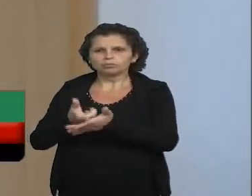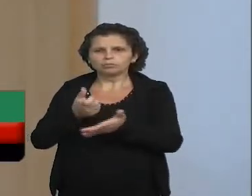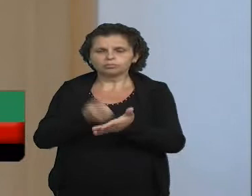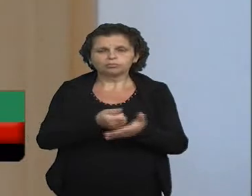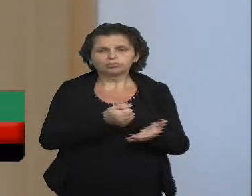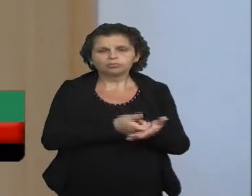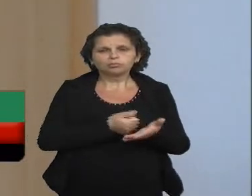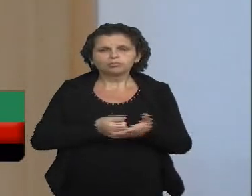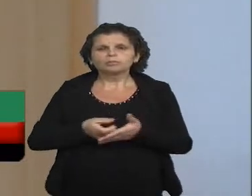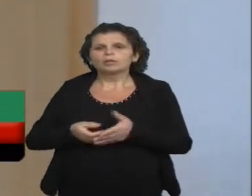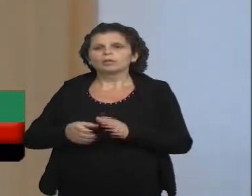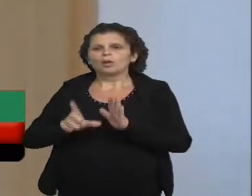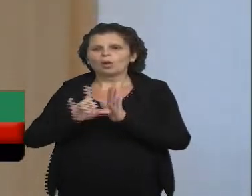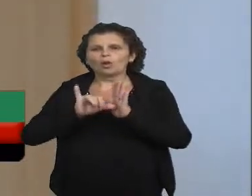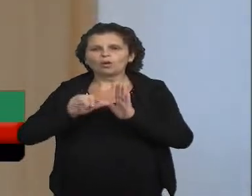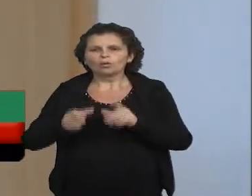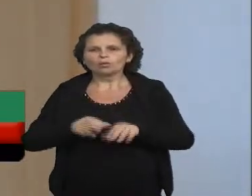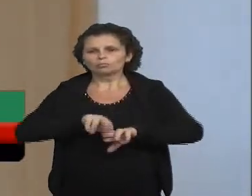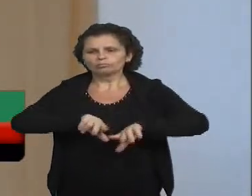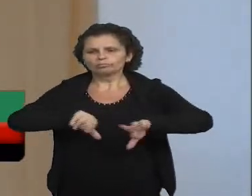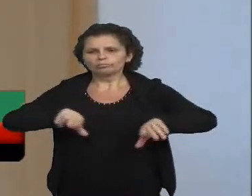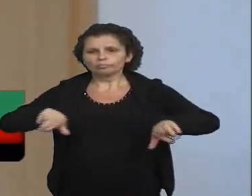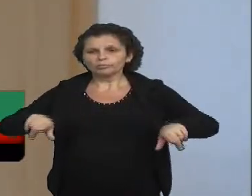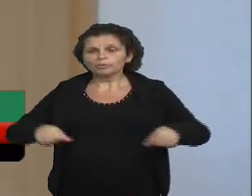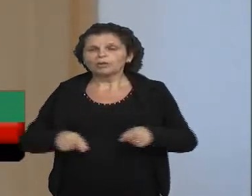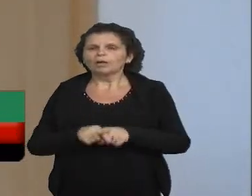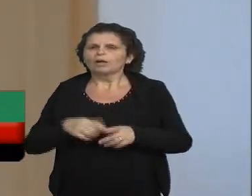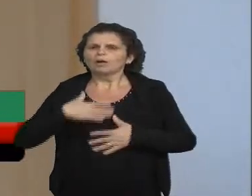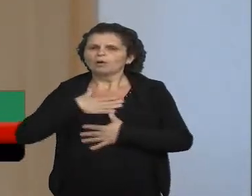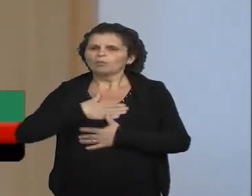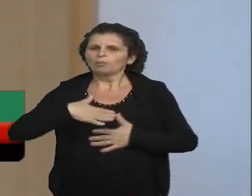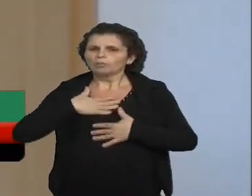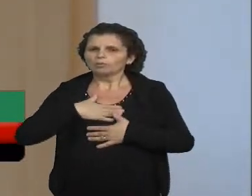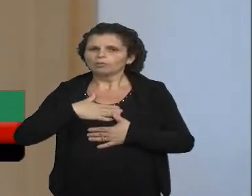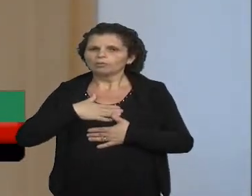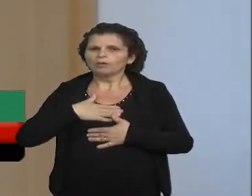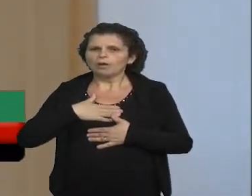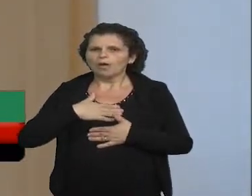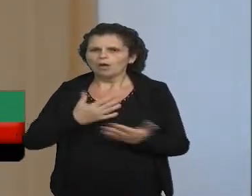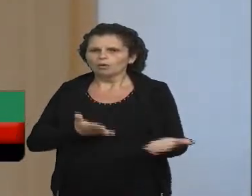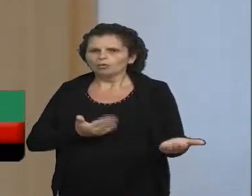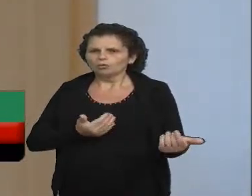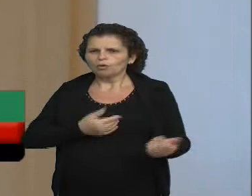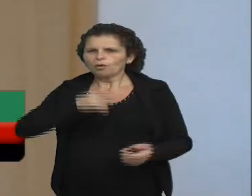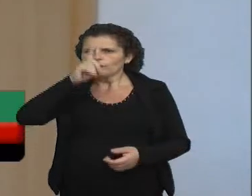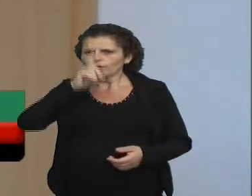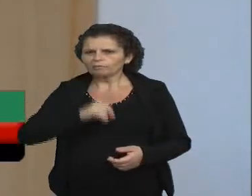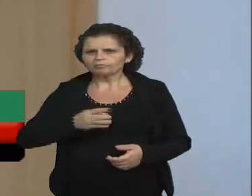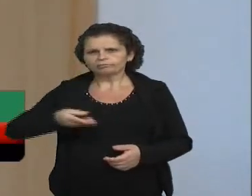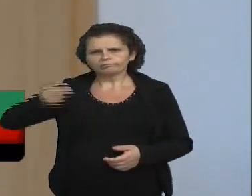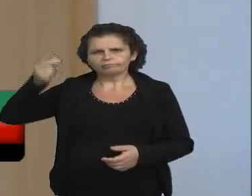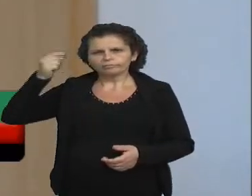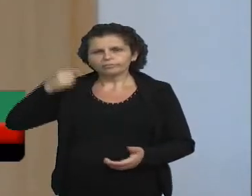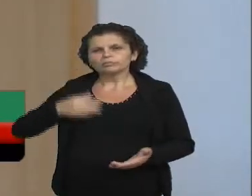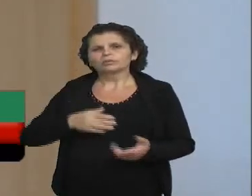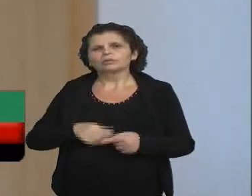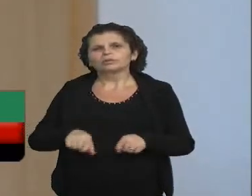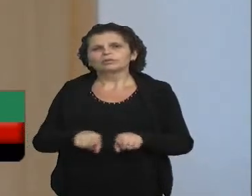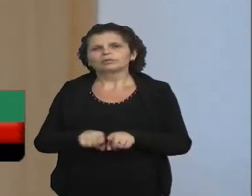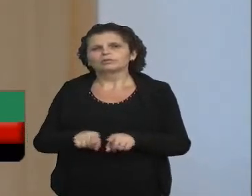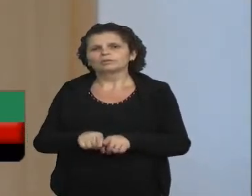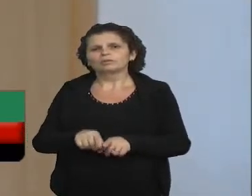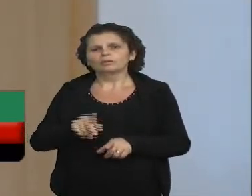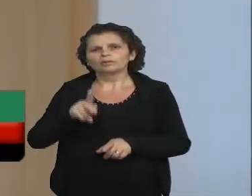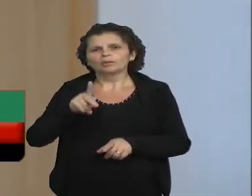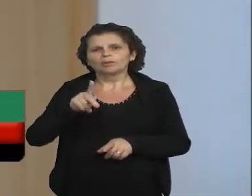da nossa cidade. Eu que tive o prazer e a honra de ser o mais jovem diretor dessa associação comercial, o vereador Paulo